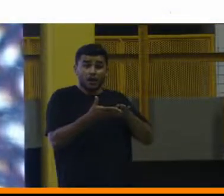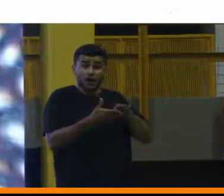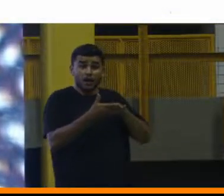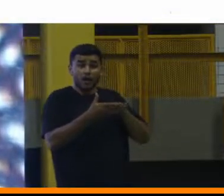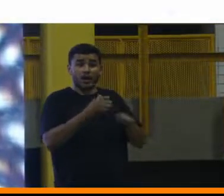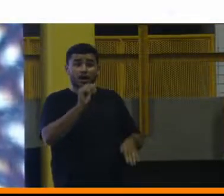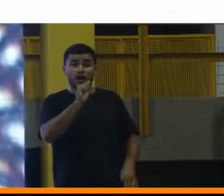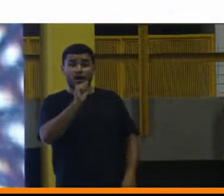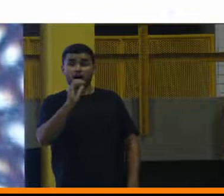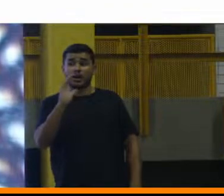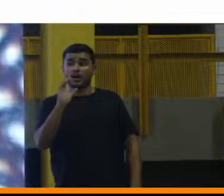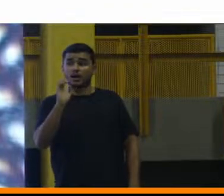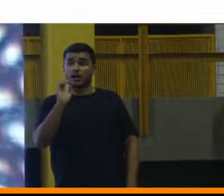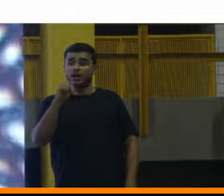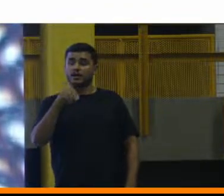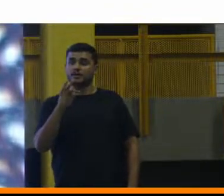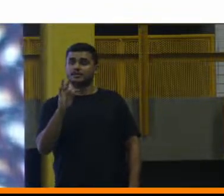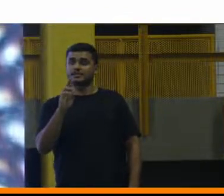centrípeta.